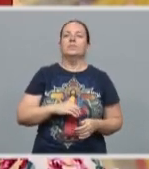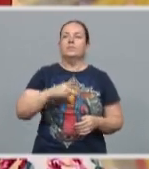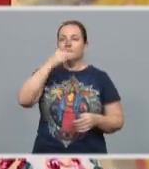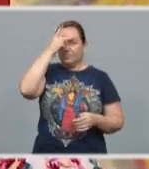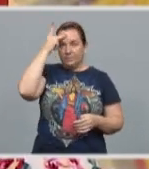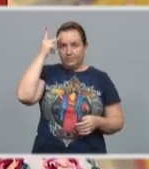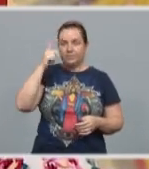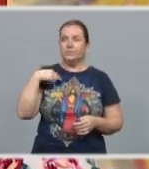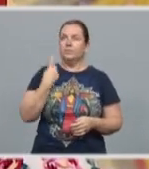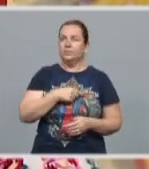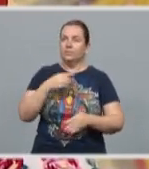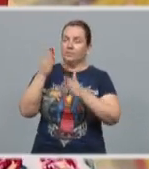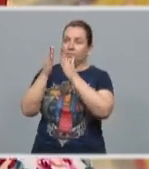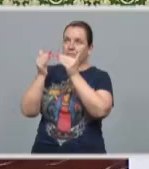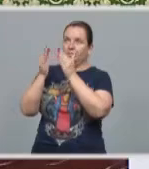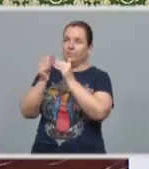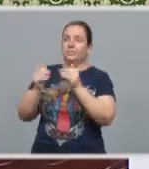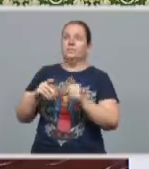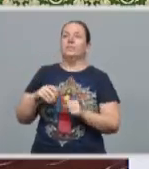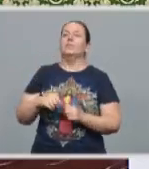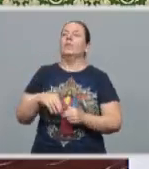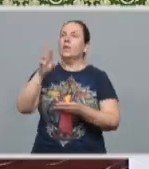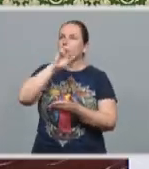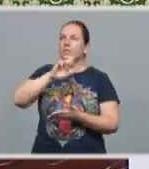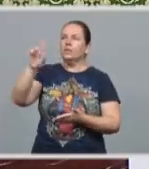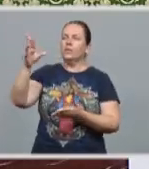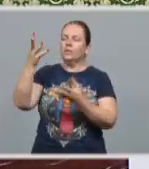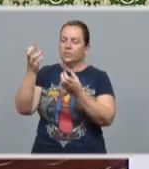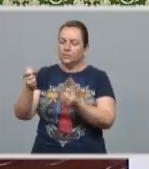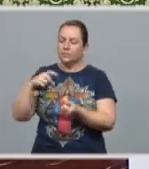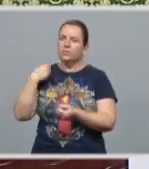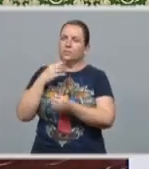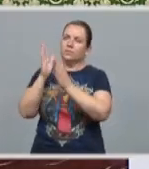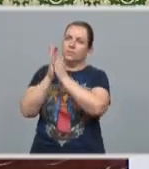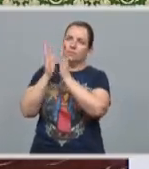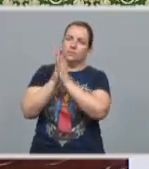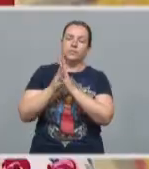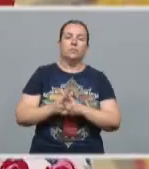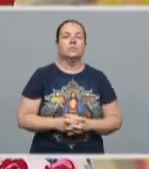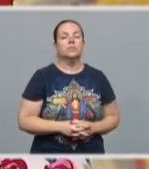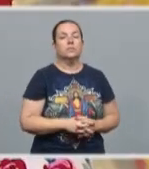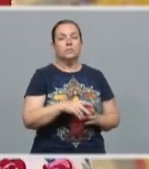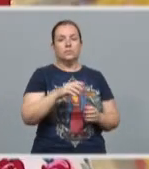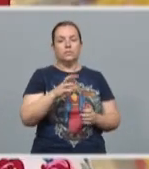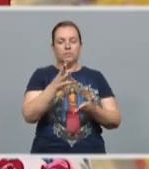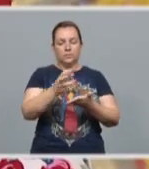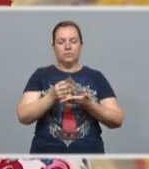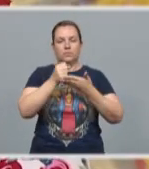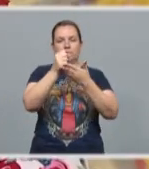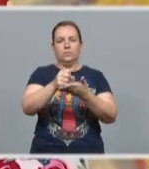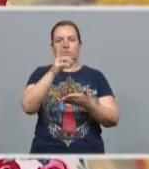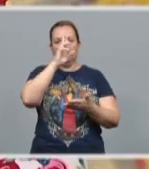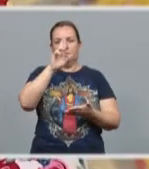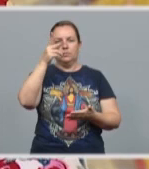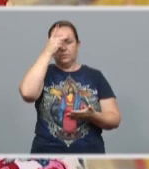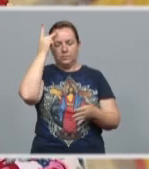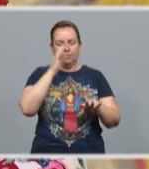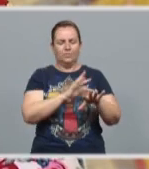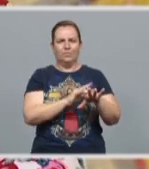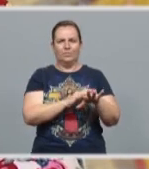humano, nós vos pedimos. Senhor, ouvi a nossa oração. Socorrei, Senhor, os